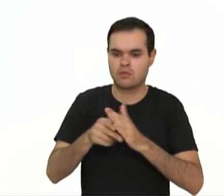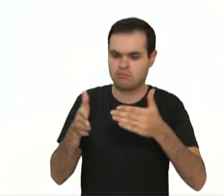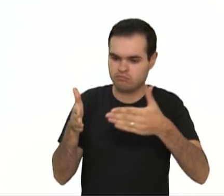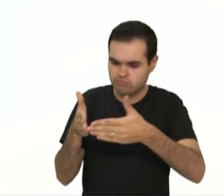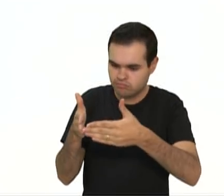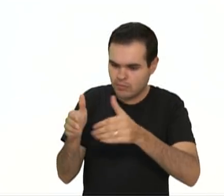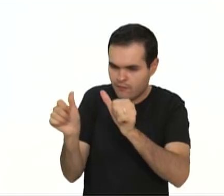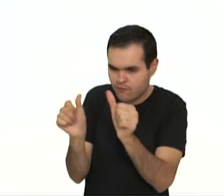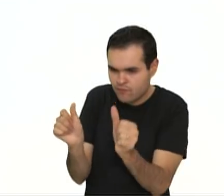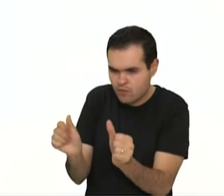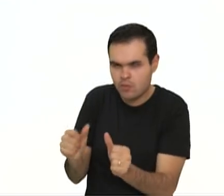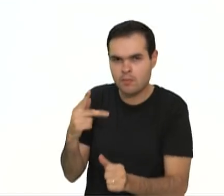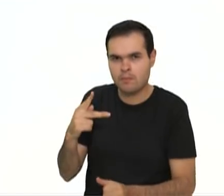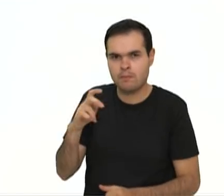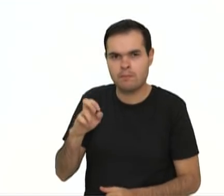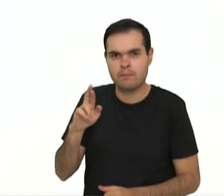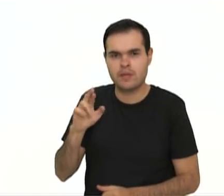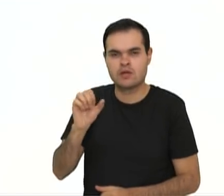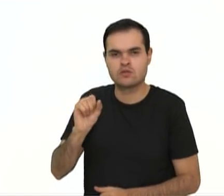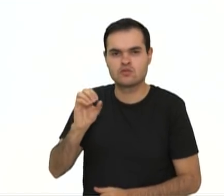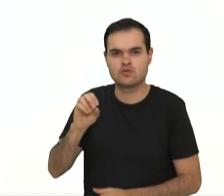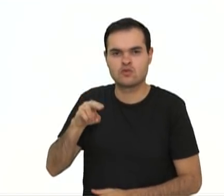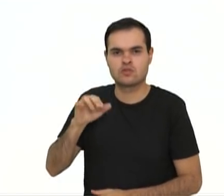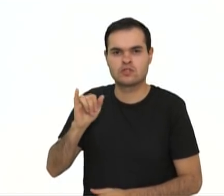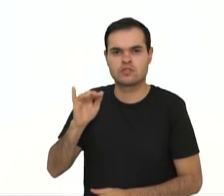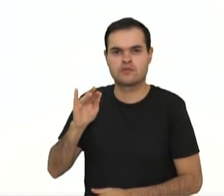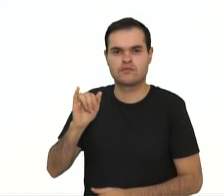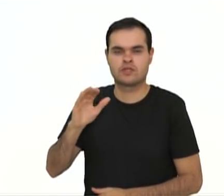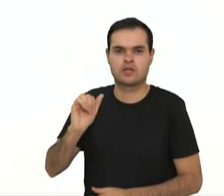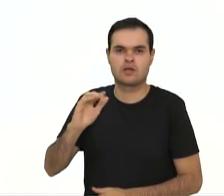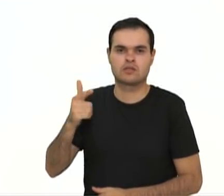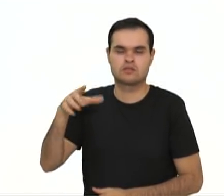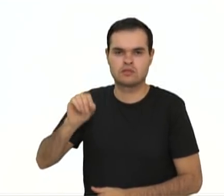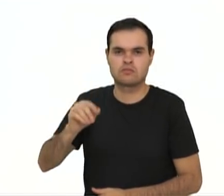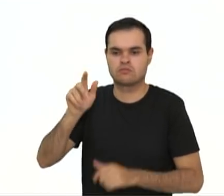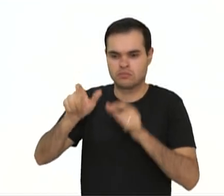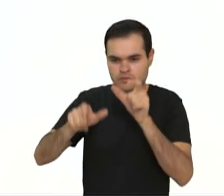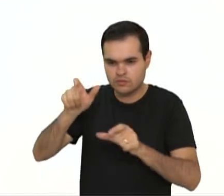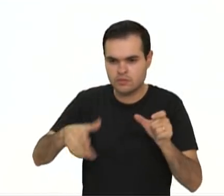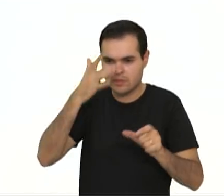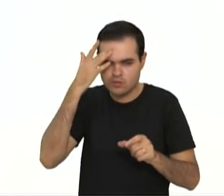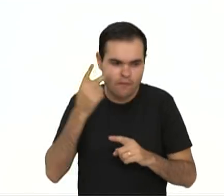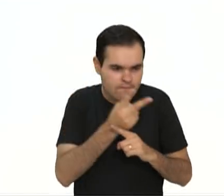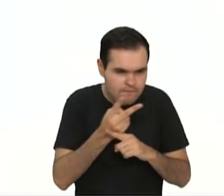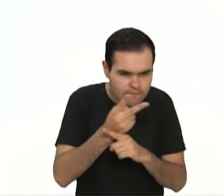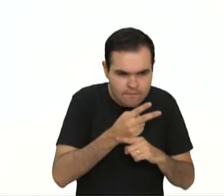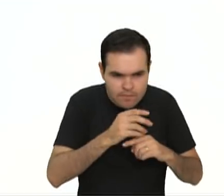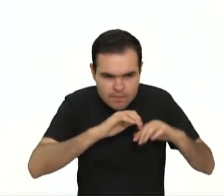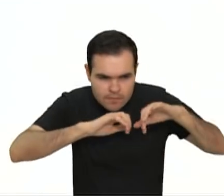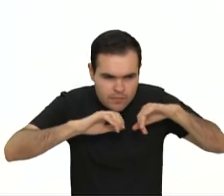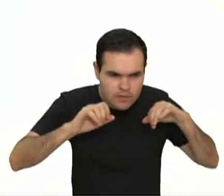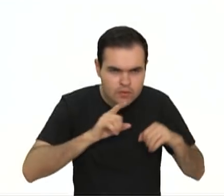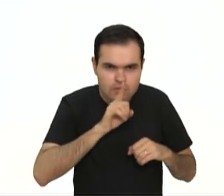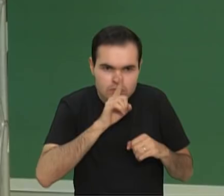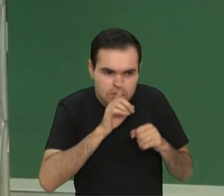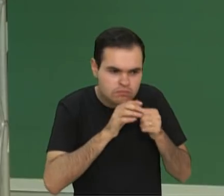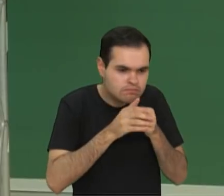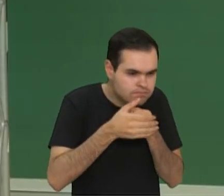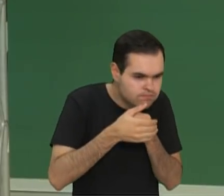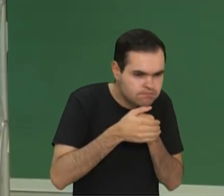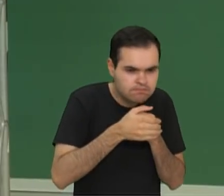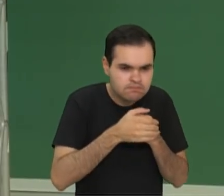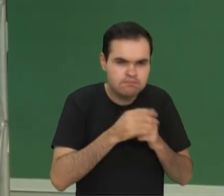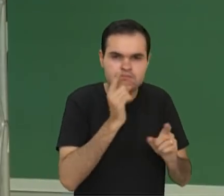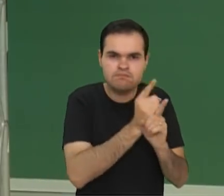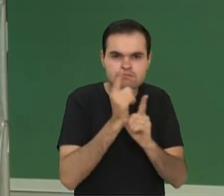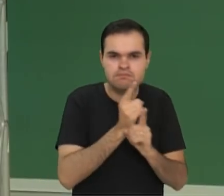para fazer referência às pessoas que verificam ou rastreiam outras. Isso mesmo. Então, ele